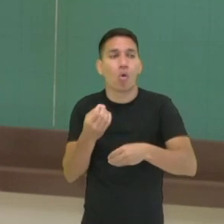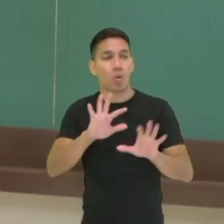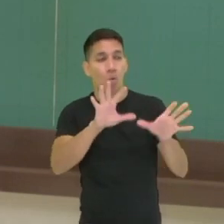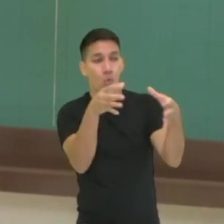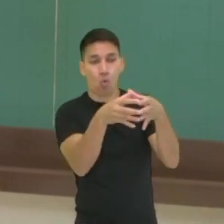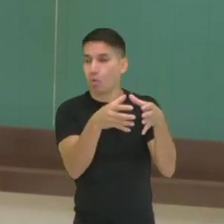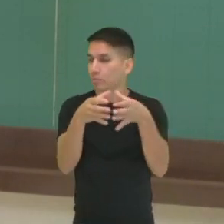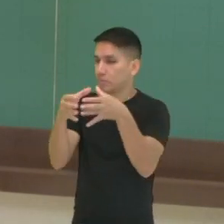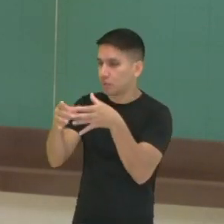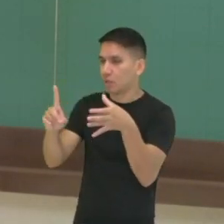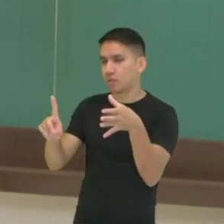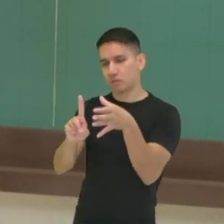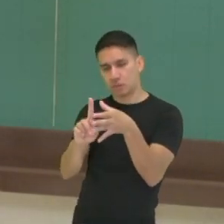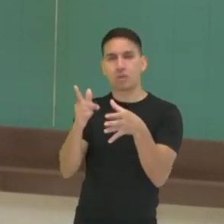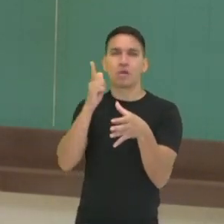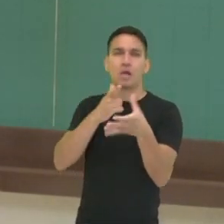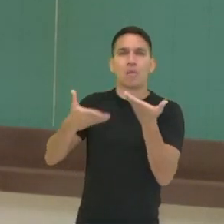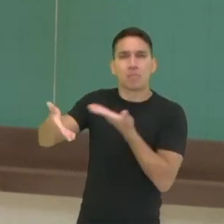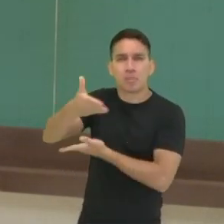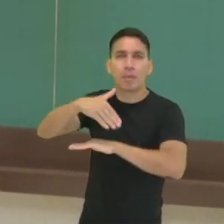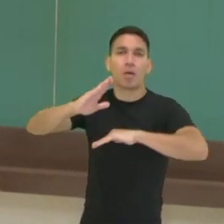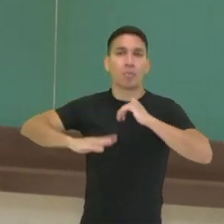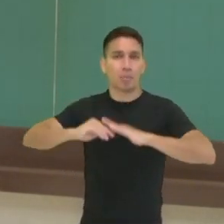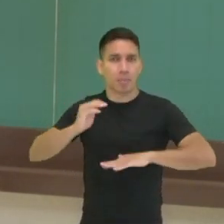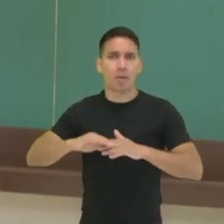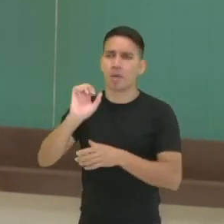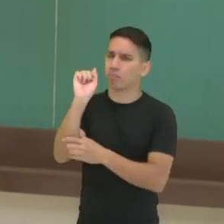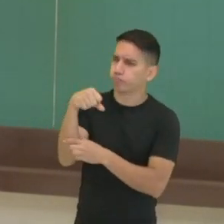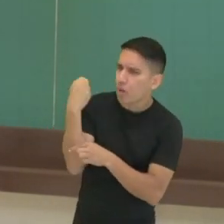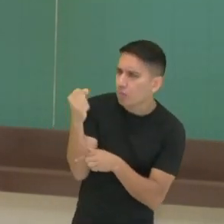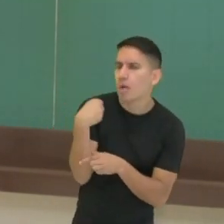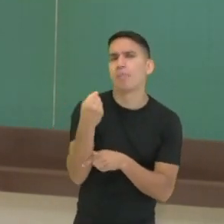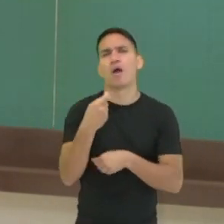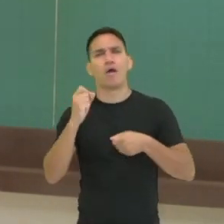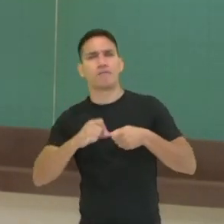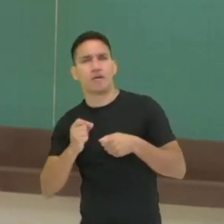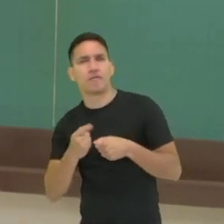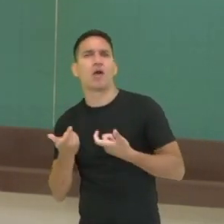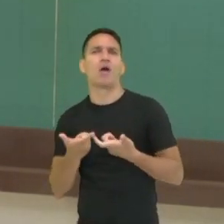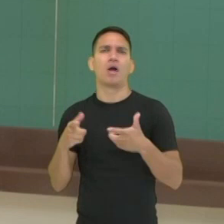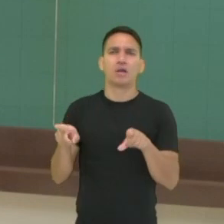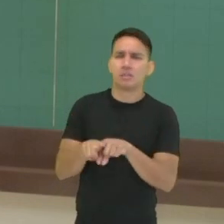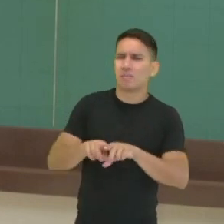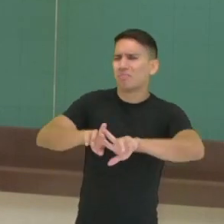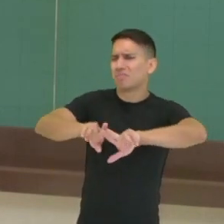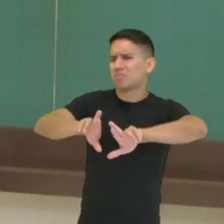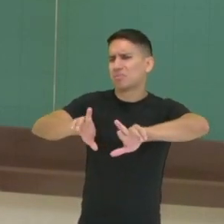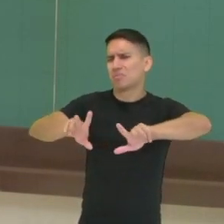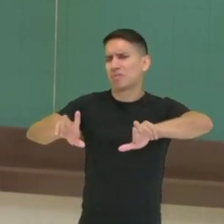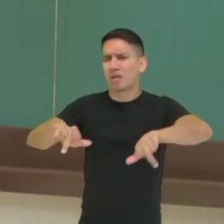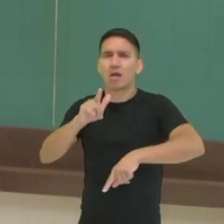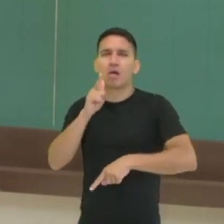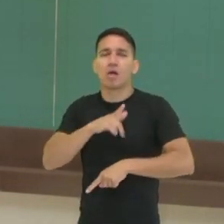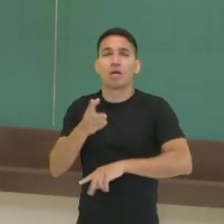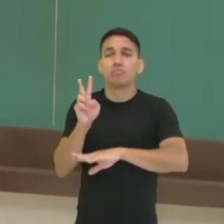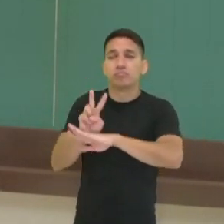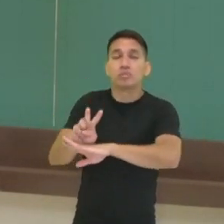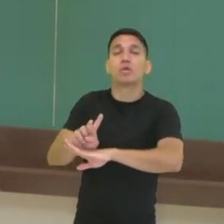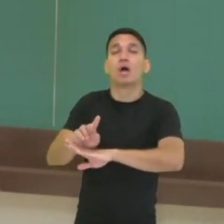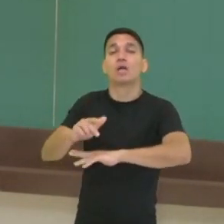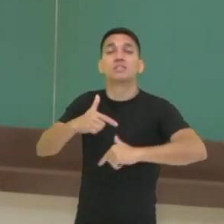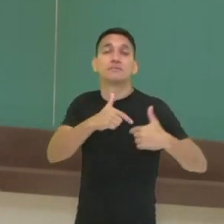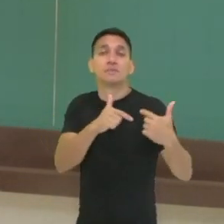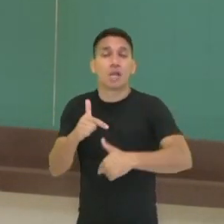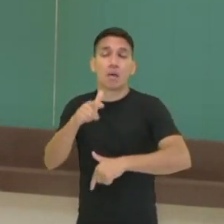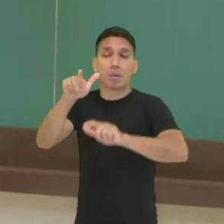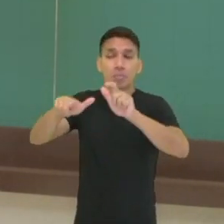por exemplo, de outros profissionais, fisioterapeuta, fonoaudiólogo, onde vai fazer todo um trabalho com essa